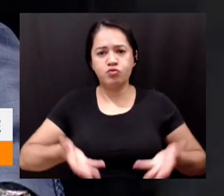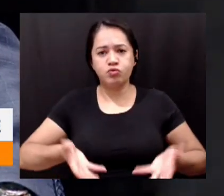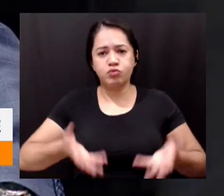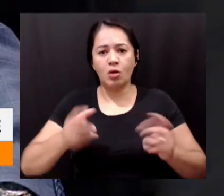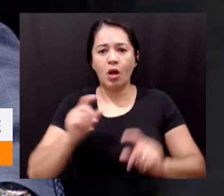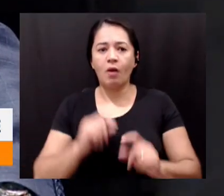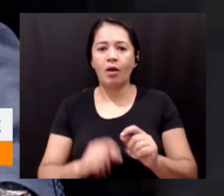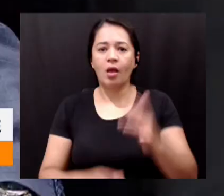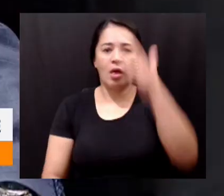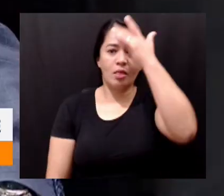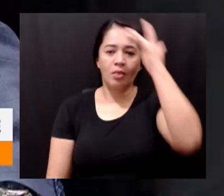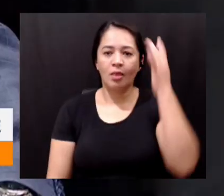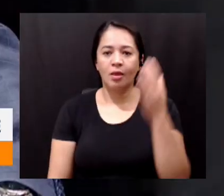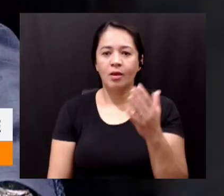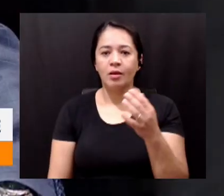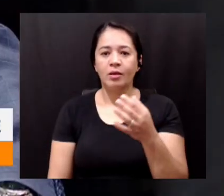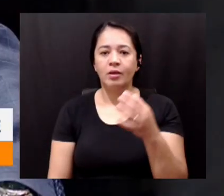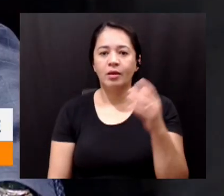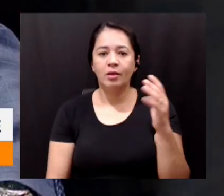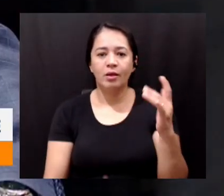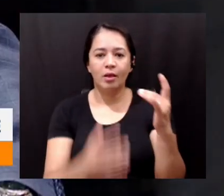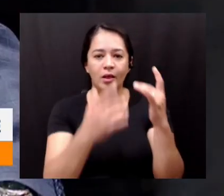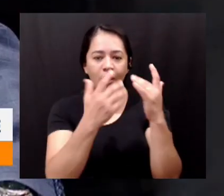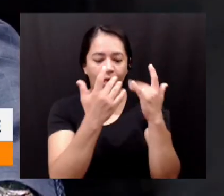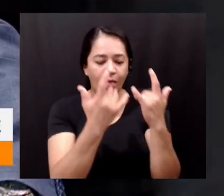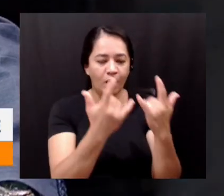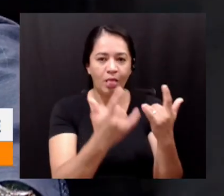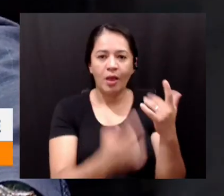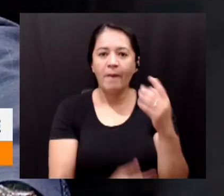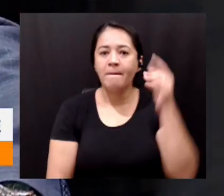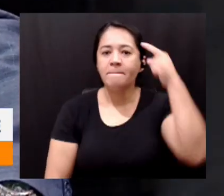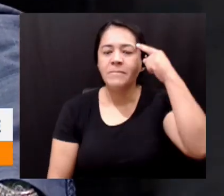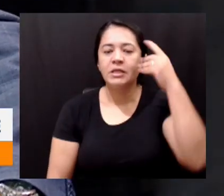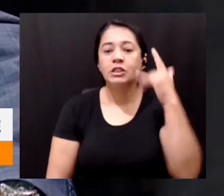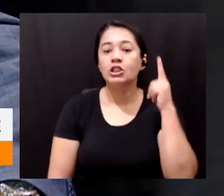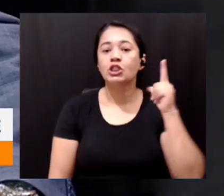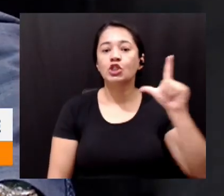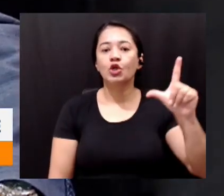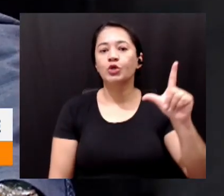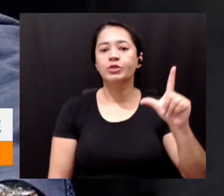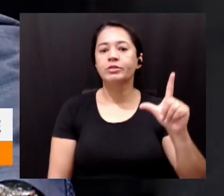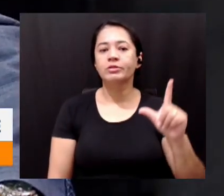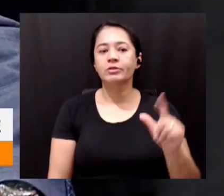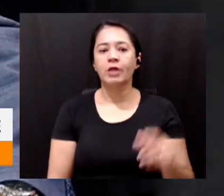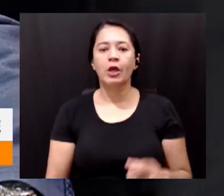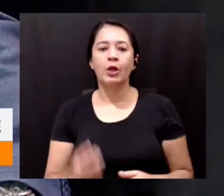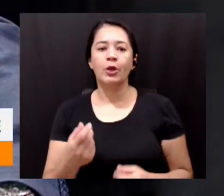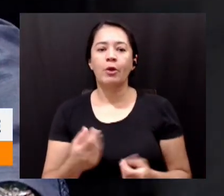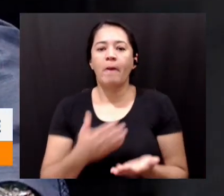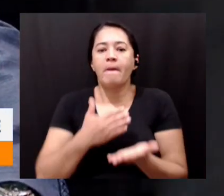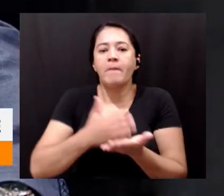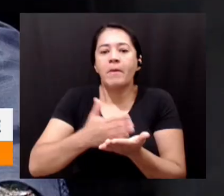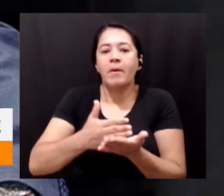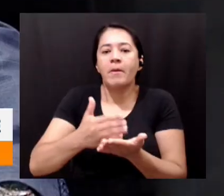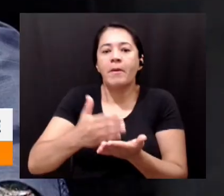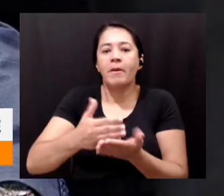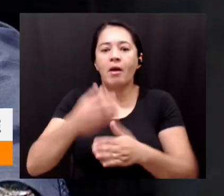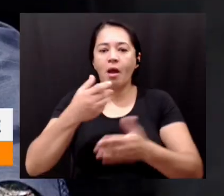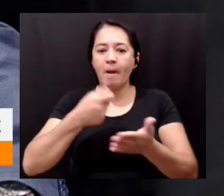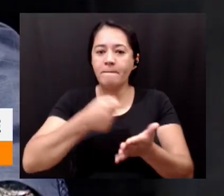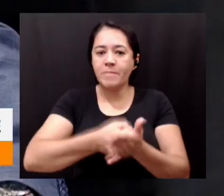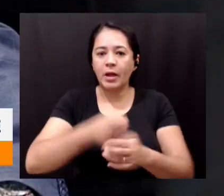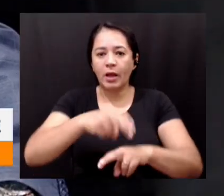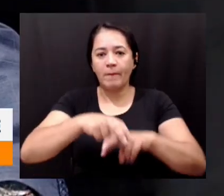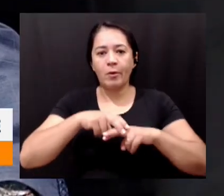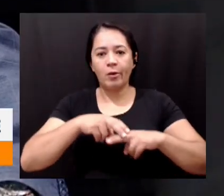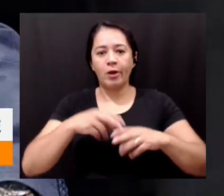acreditem que vai conseguir tirar, por exemplo, um financiamento ou pagar um financiamento através de um jogo, né? Ela